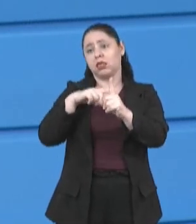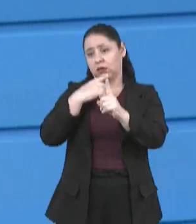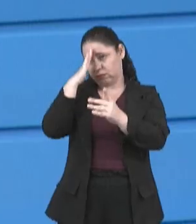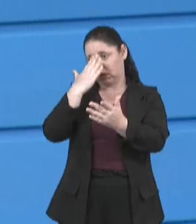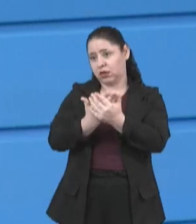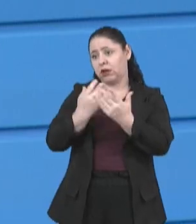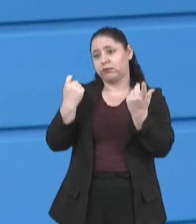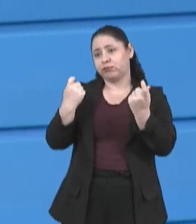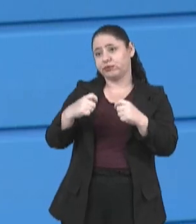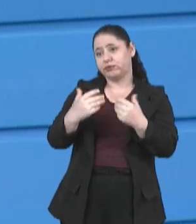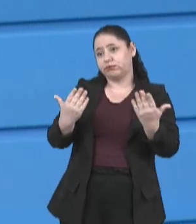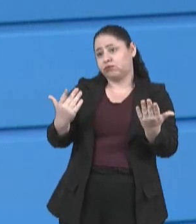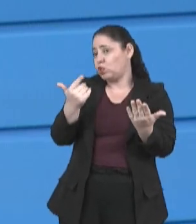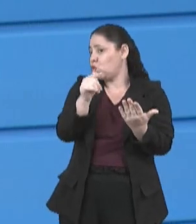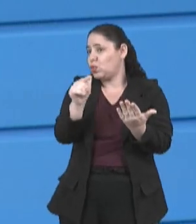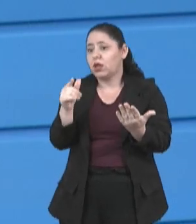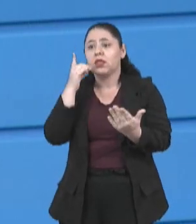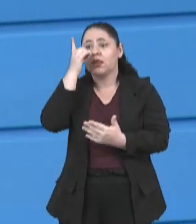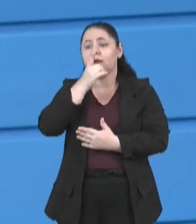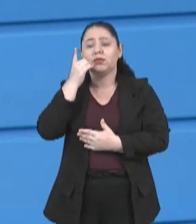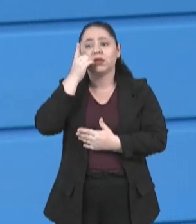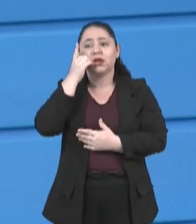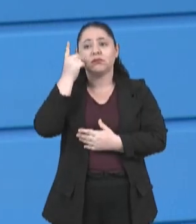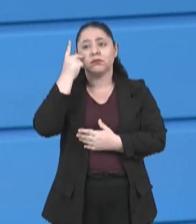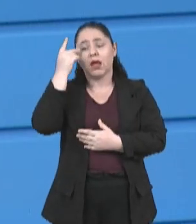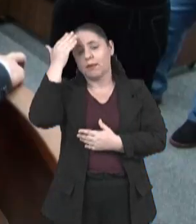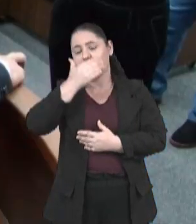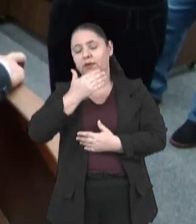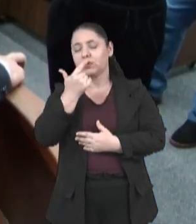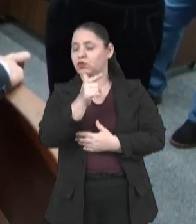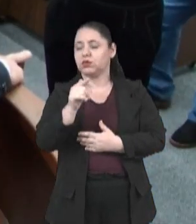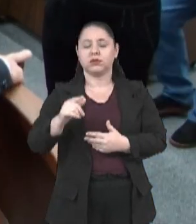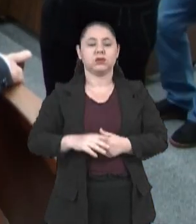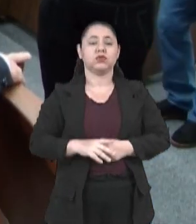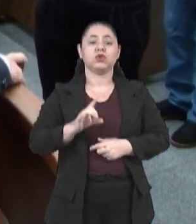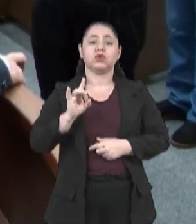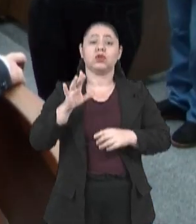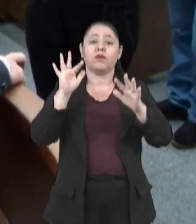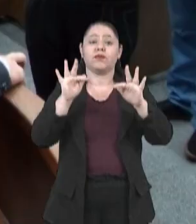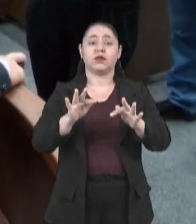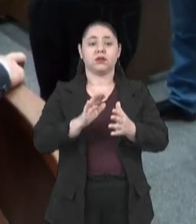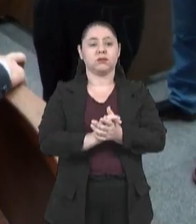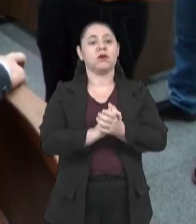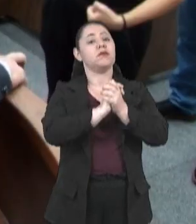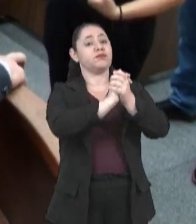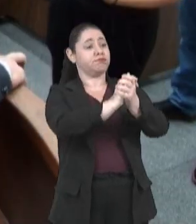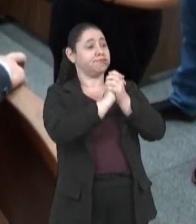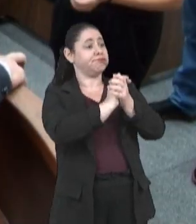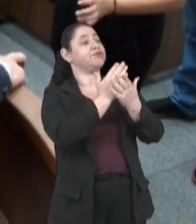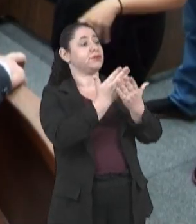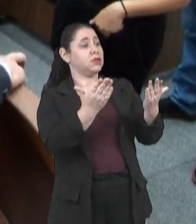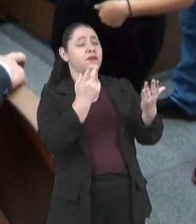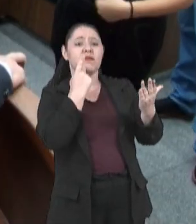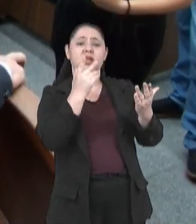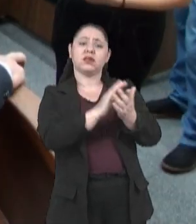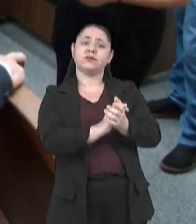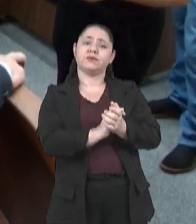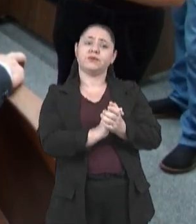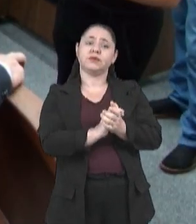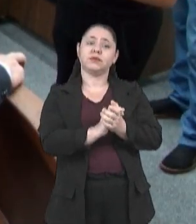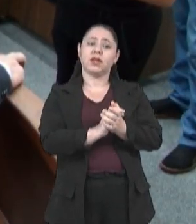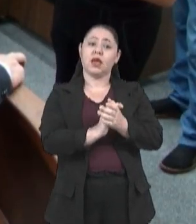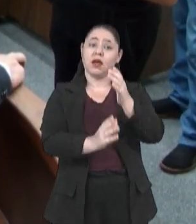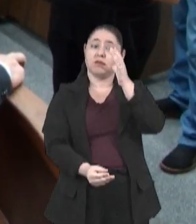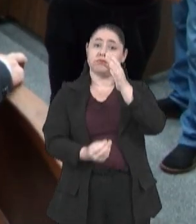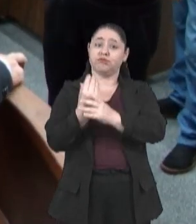a acreditar. Não há, deputado Pedro Kemp, comprovação. Eu quero só finalizar, parabenizando Vossa Excelência, mas dizer que